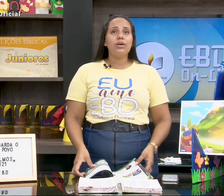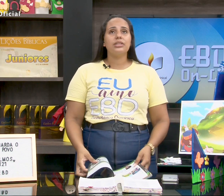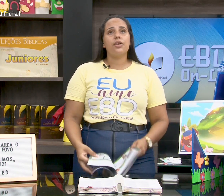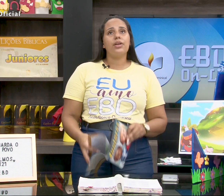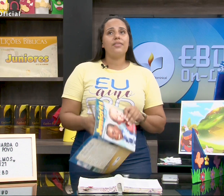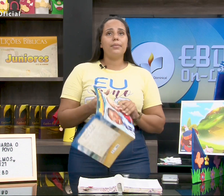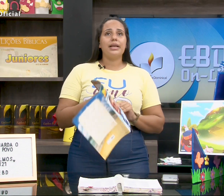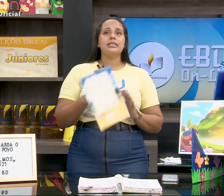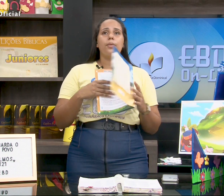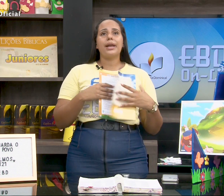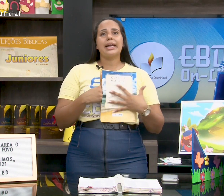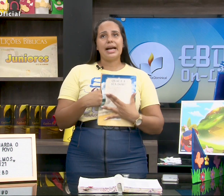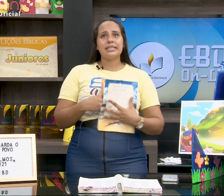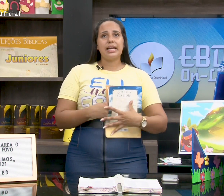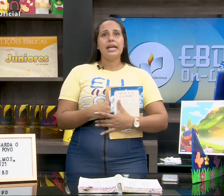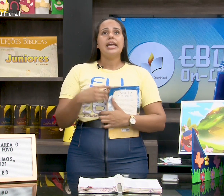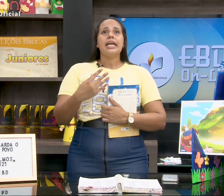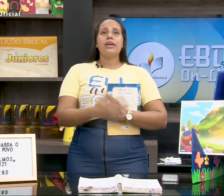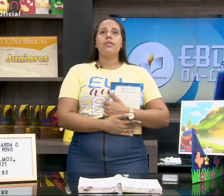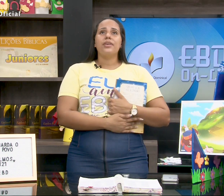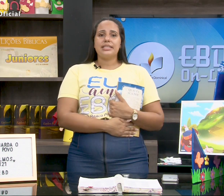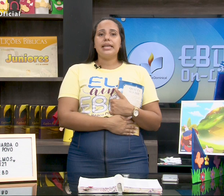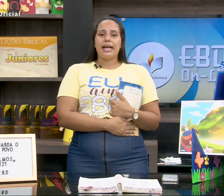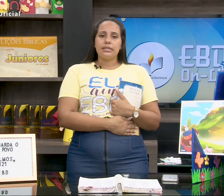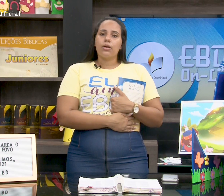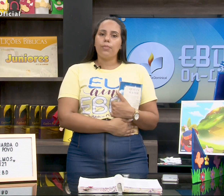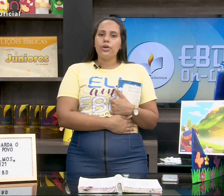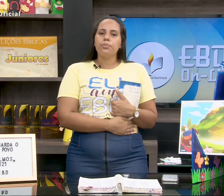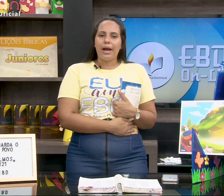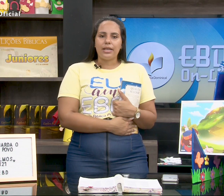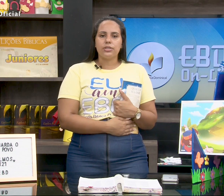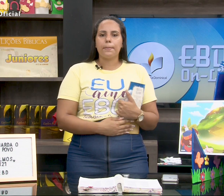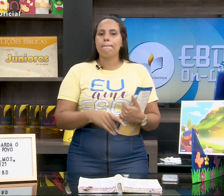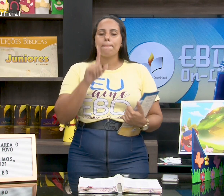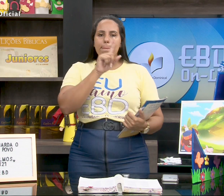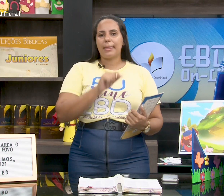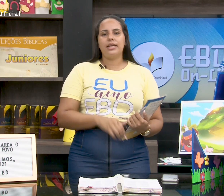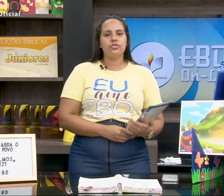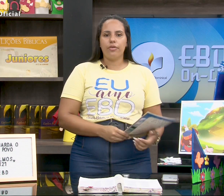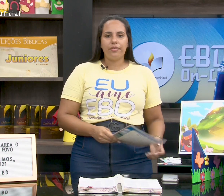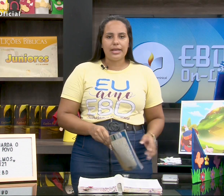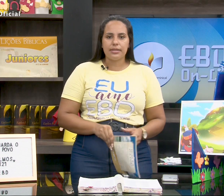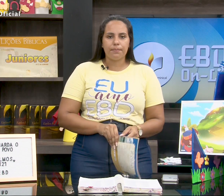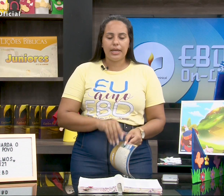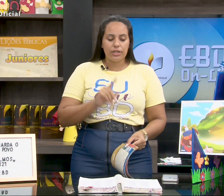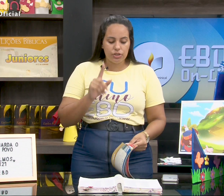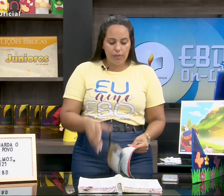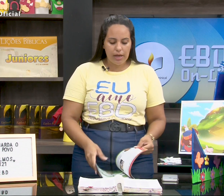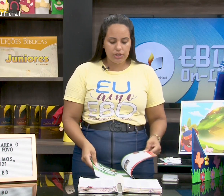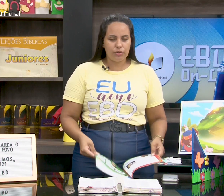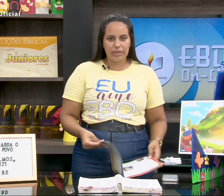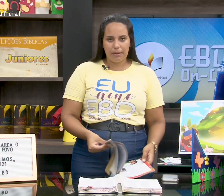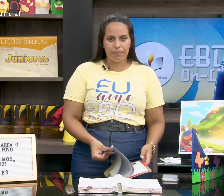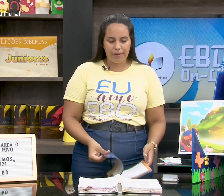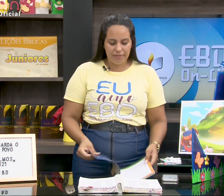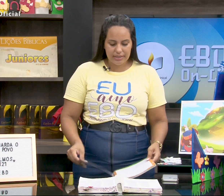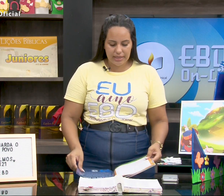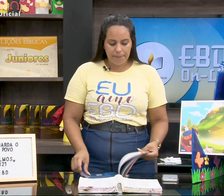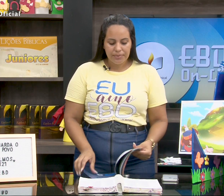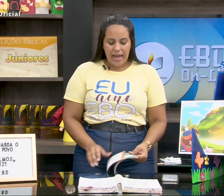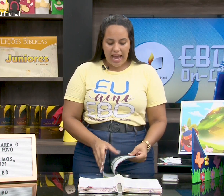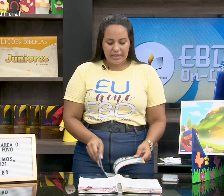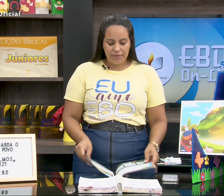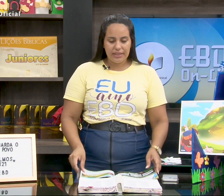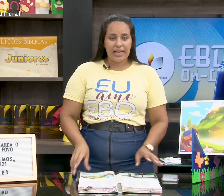dizem, não, tia, eu vou levar minha lição para casa e vou fazer em casa com meus pais. Eles não fazem, eles não arranjam tempo para